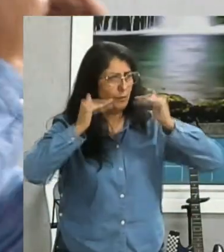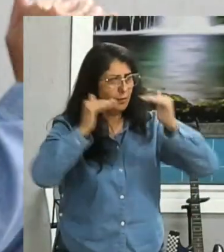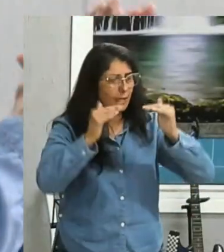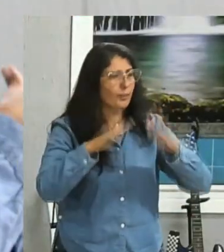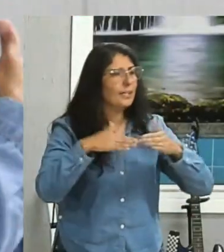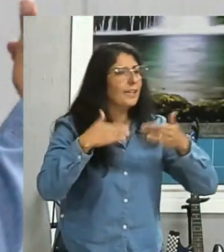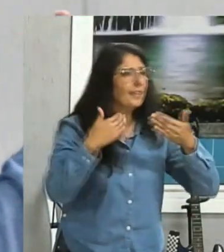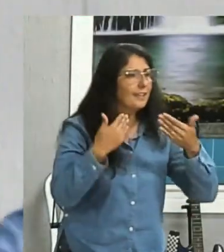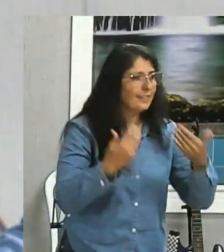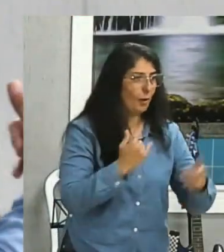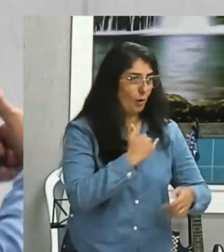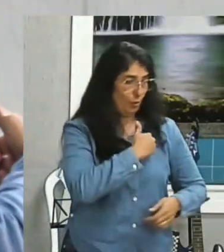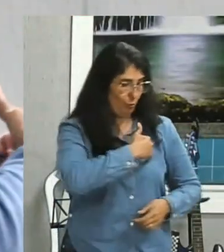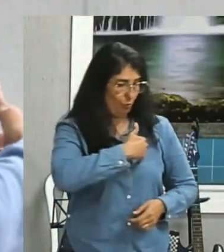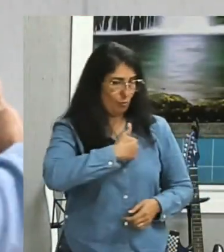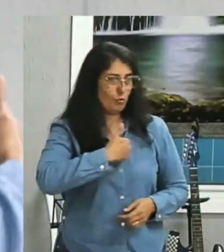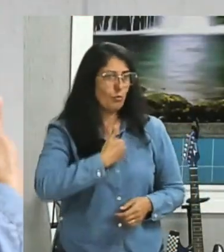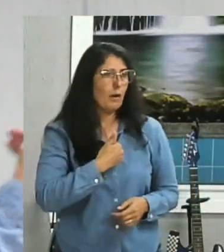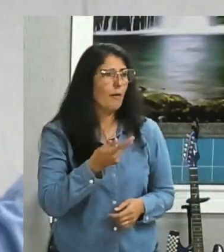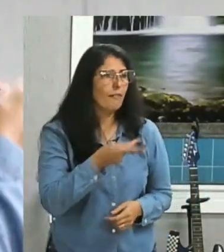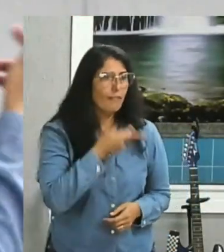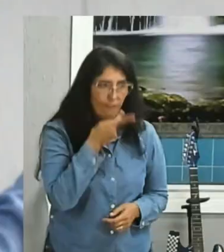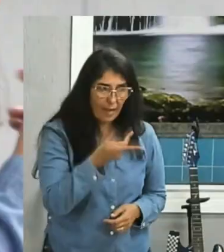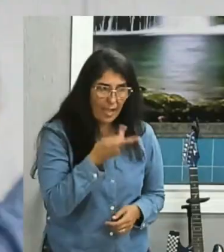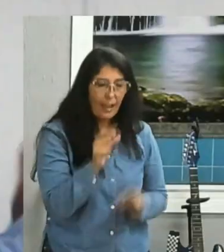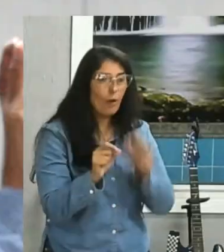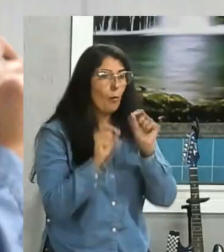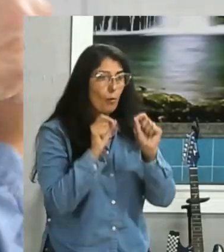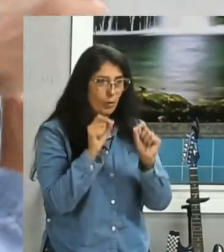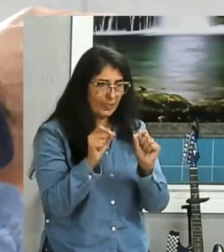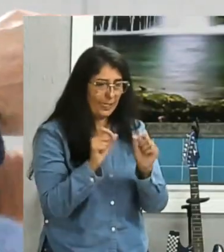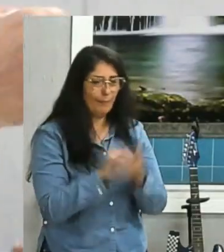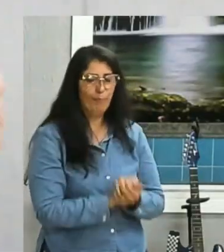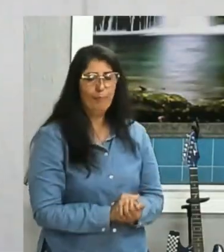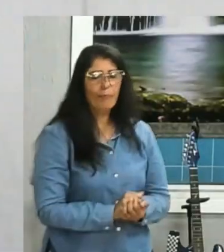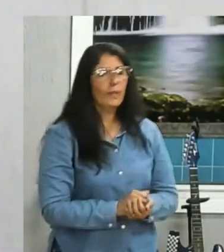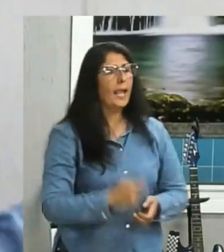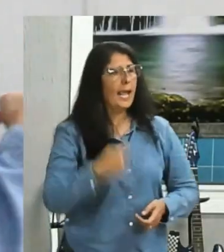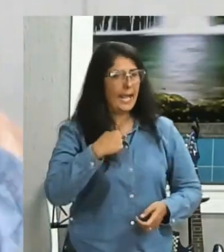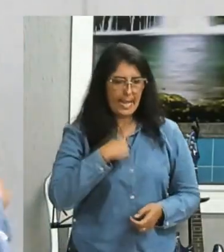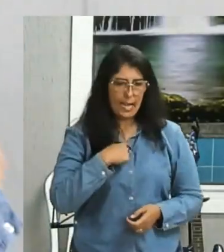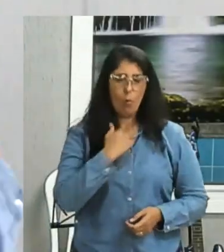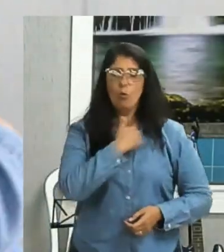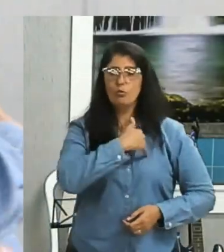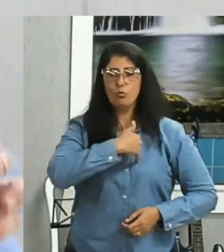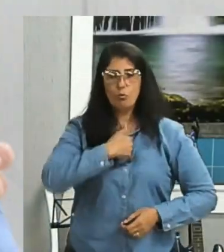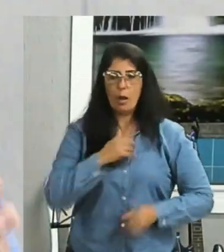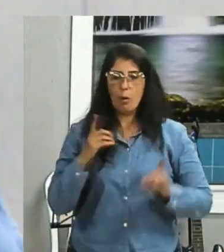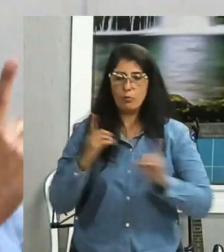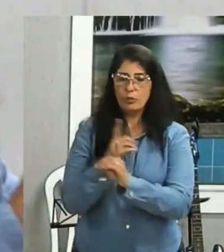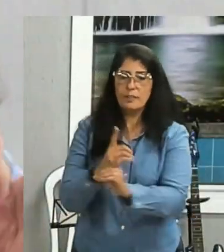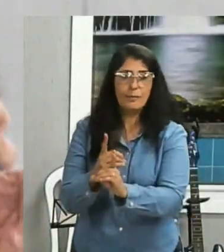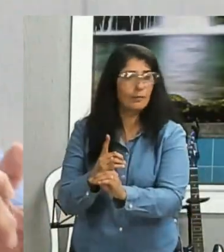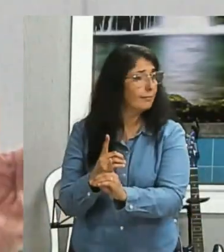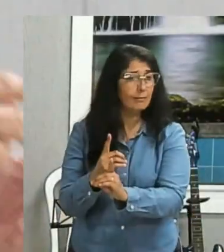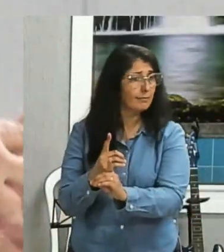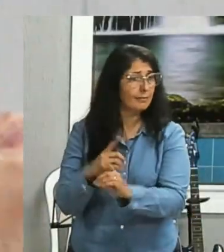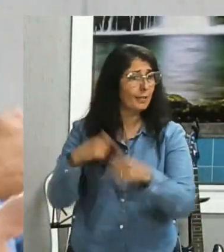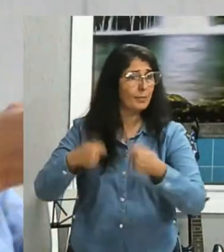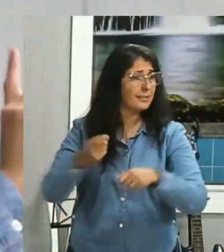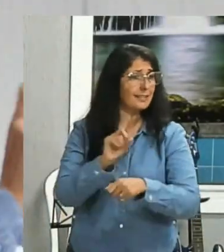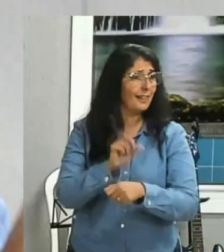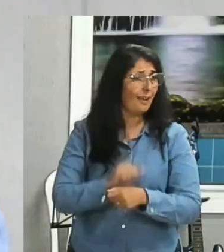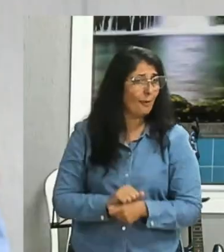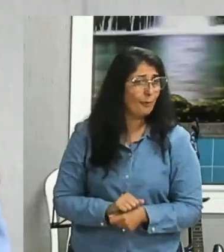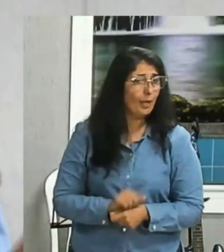Interessante. Ele não fala, eu, João, o apóstolo. Ele não precisa mais se identificar, porque ele já era muito